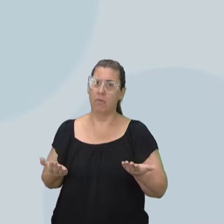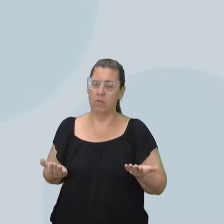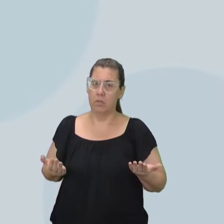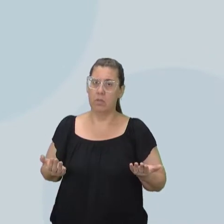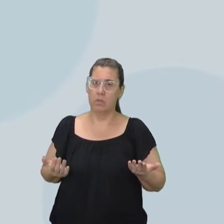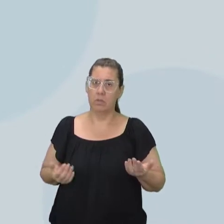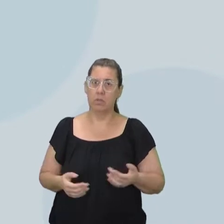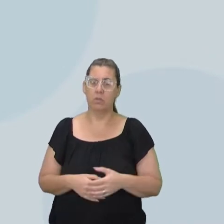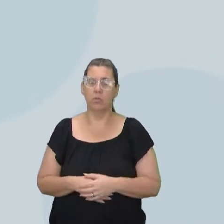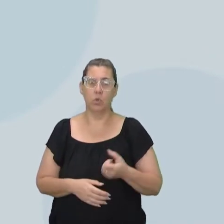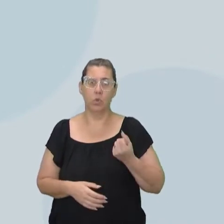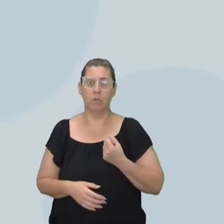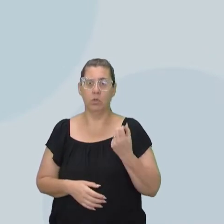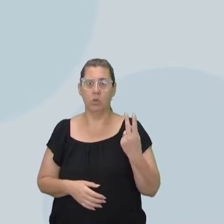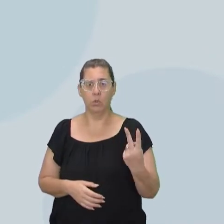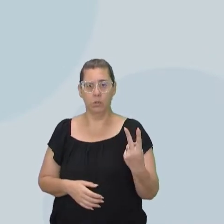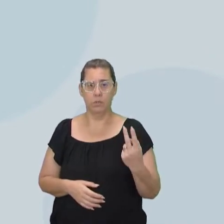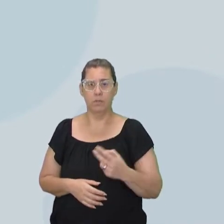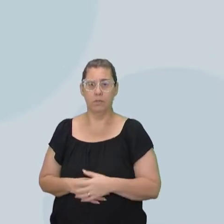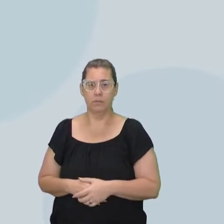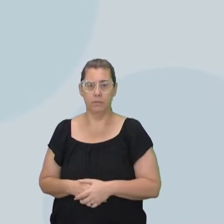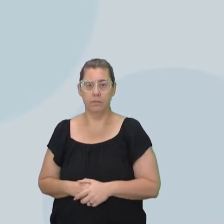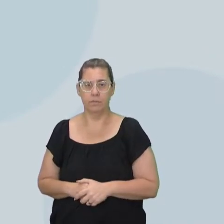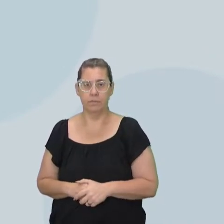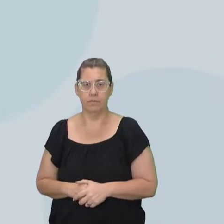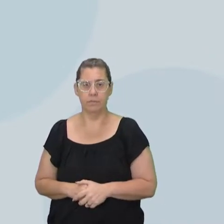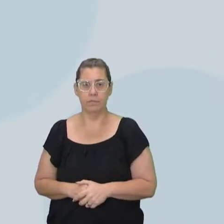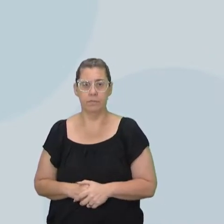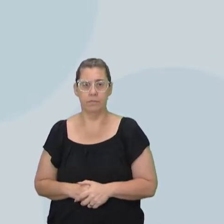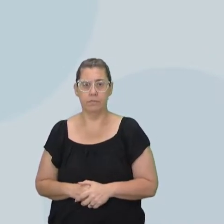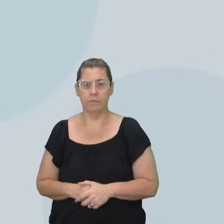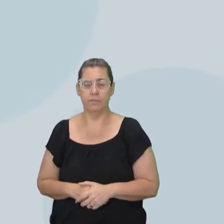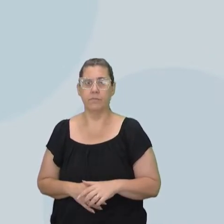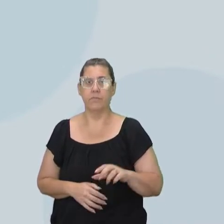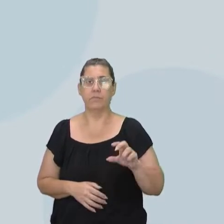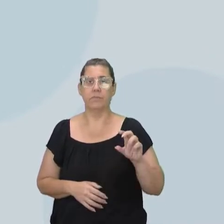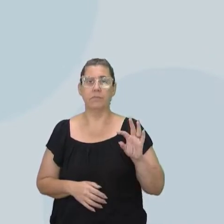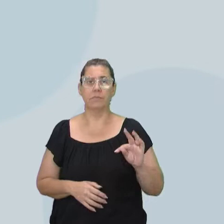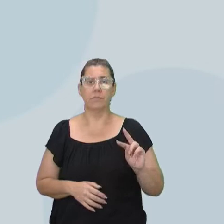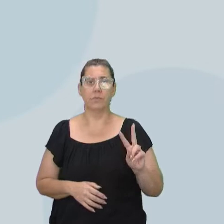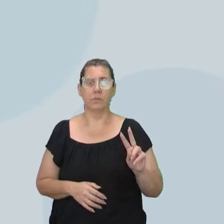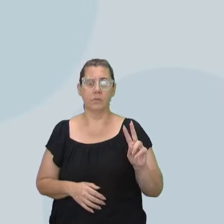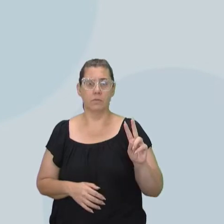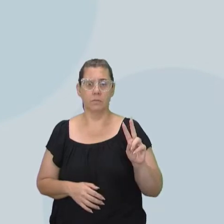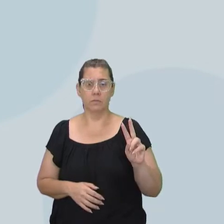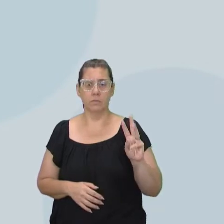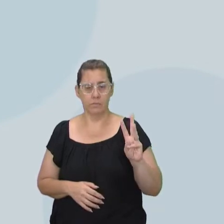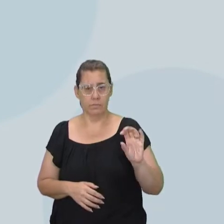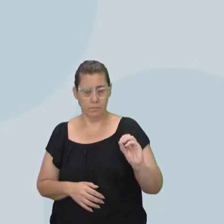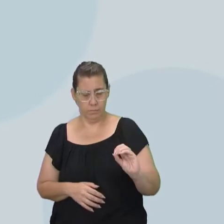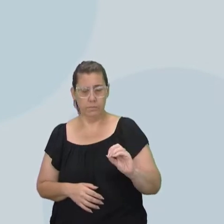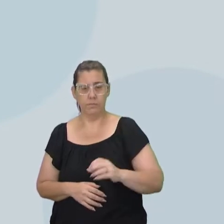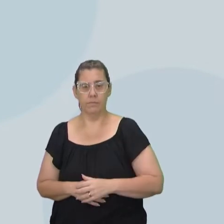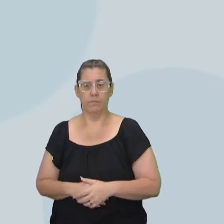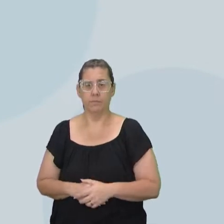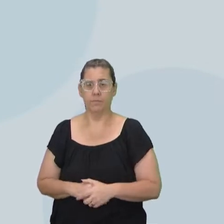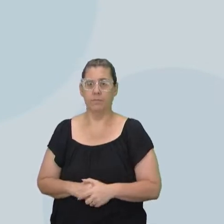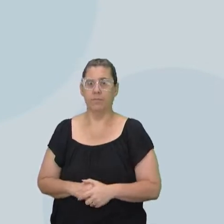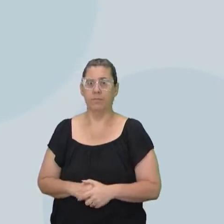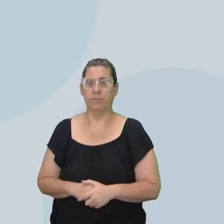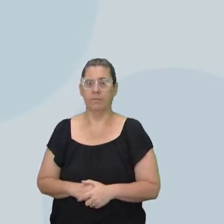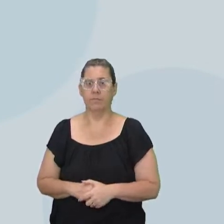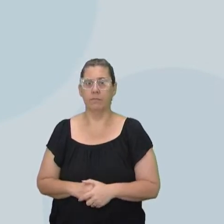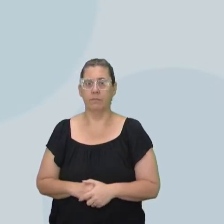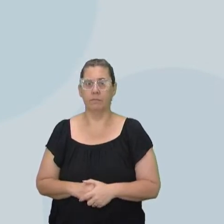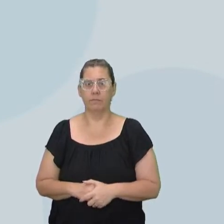vocês sabem, é o número 2. Earthquakes eu não sei. Strike eu não sei. Iraq.